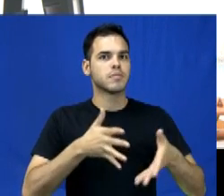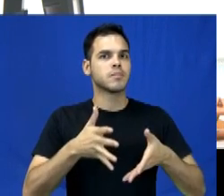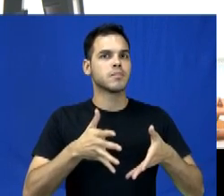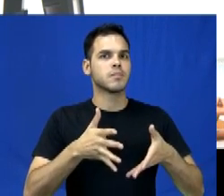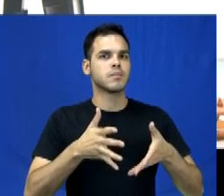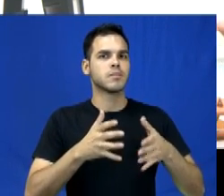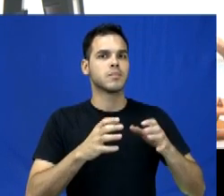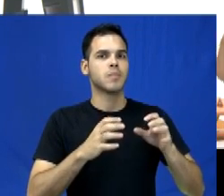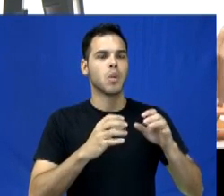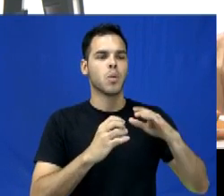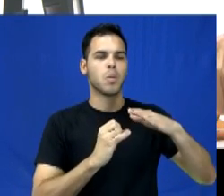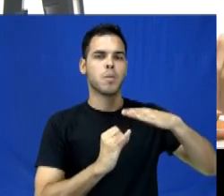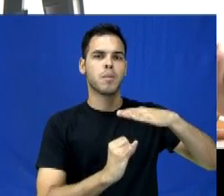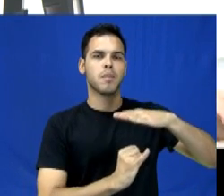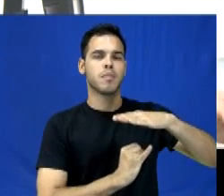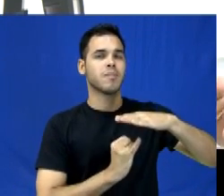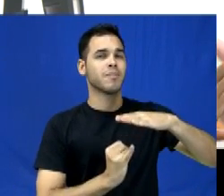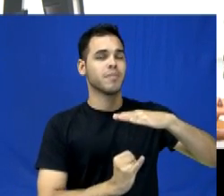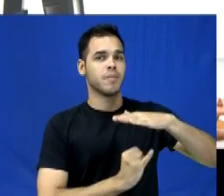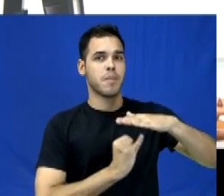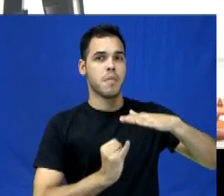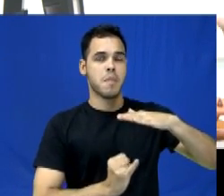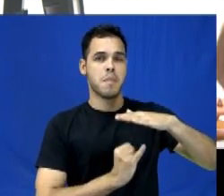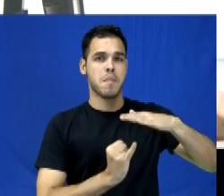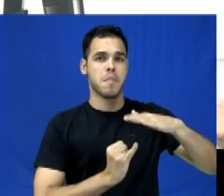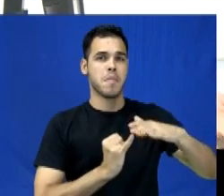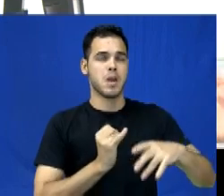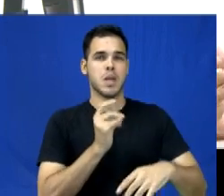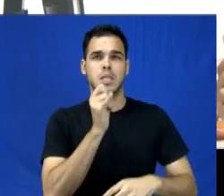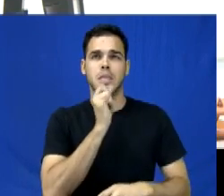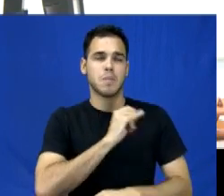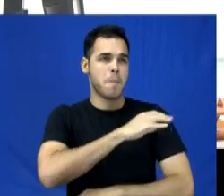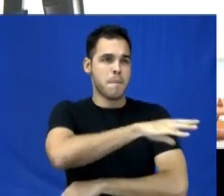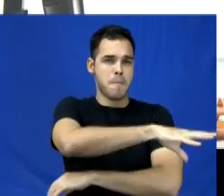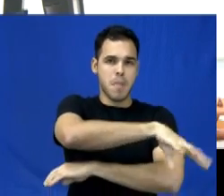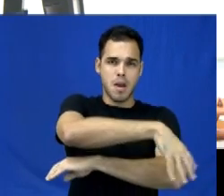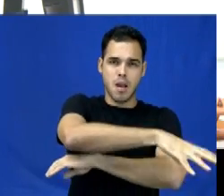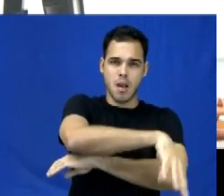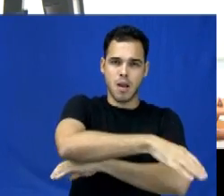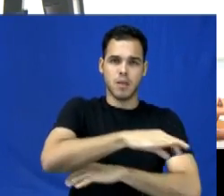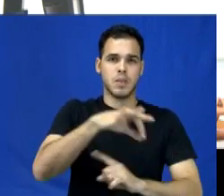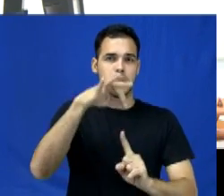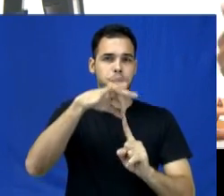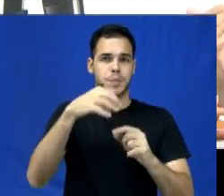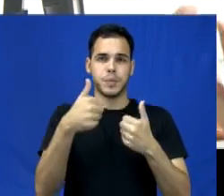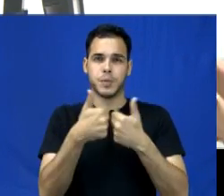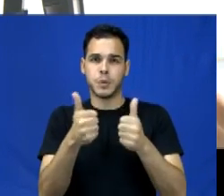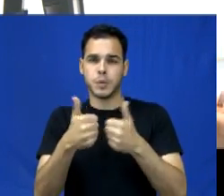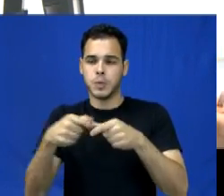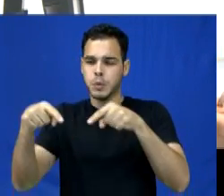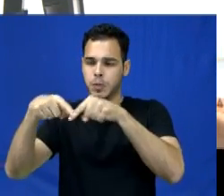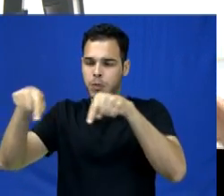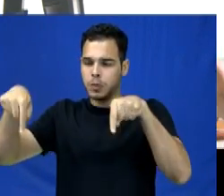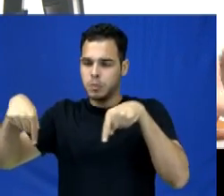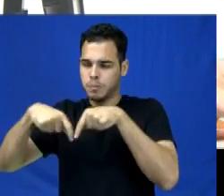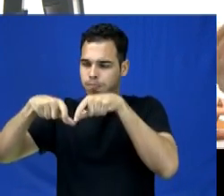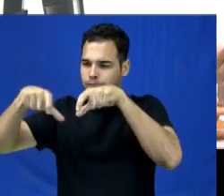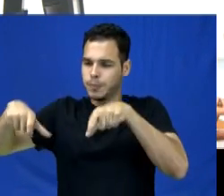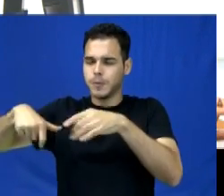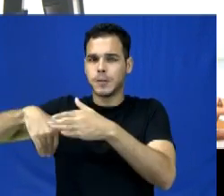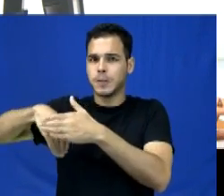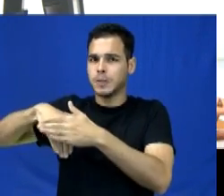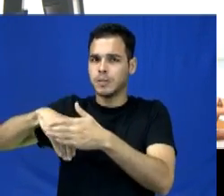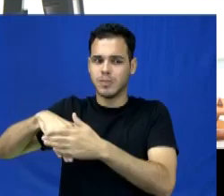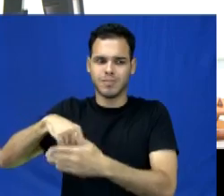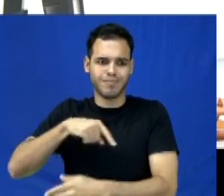uma estrutura informal, aquela estrutura da praça, aquela estrutura do ponto de ônibus, do campo de futebol, que